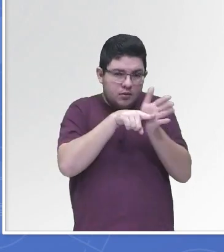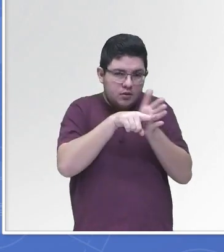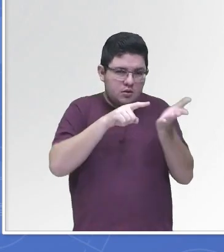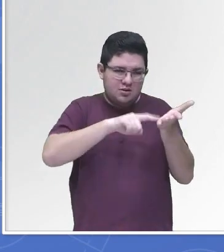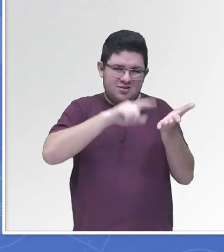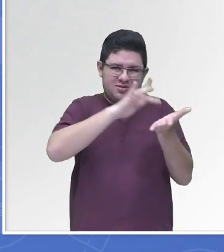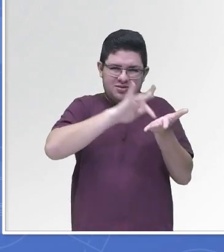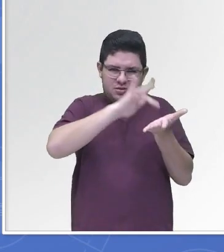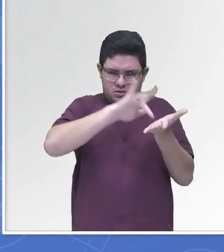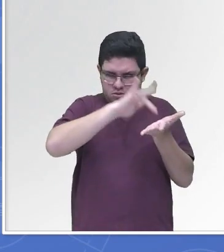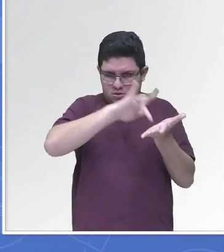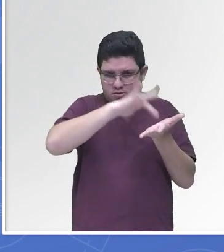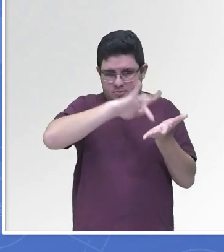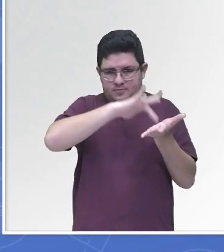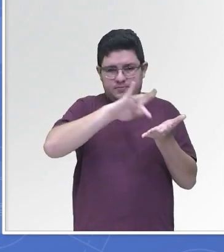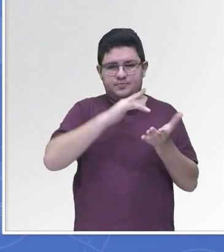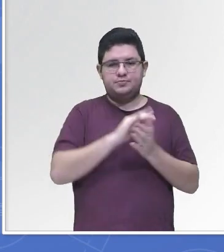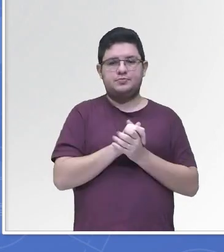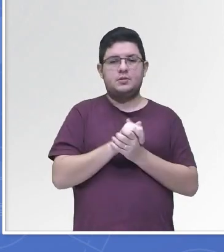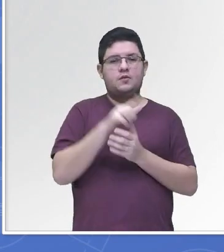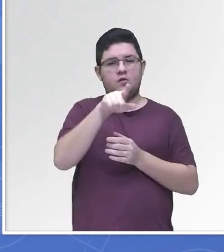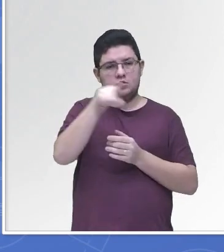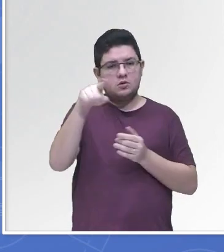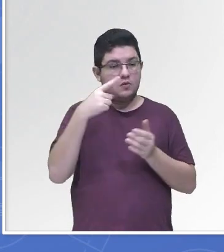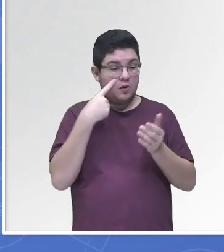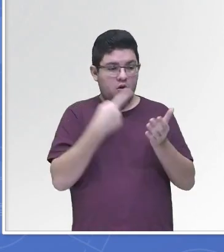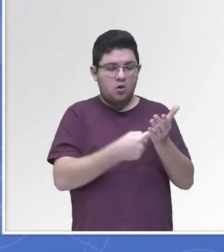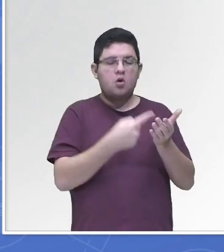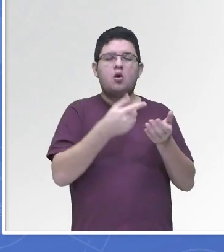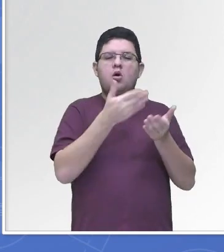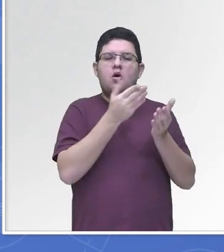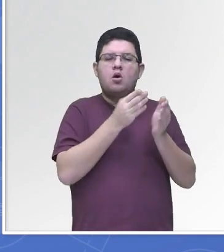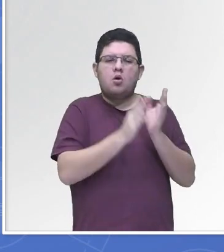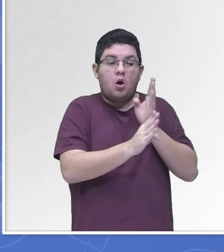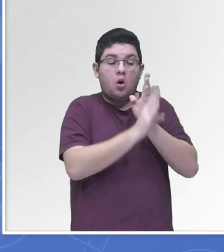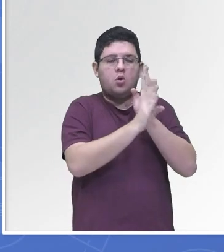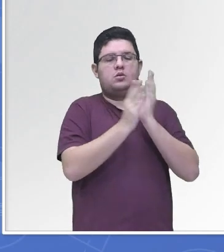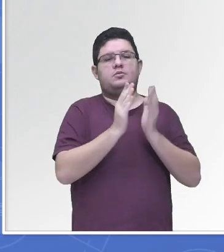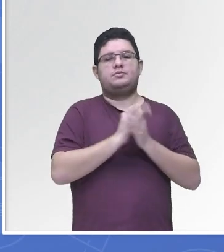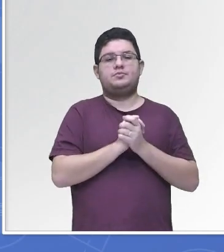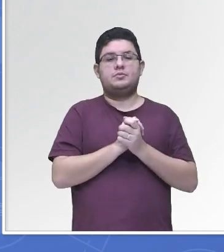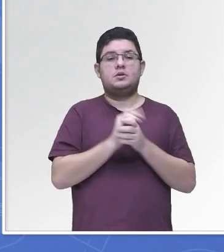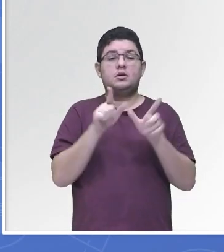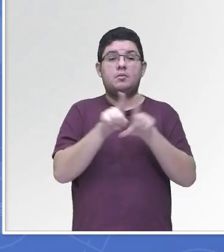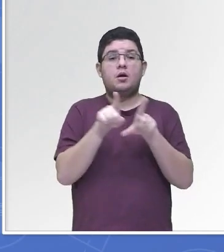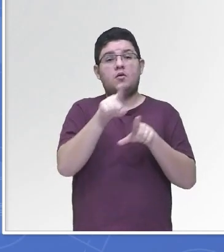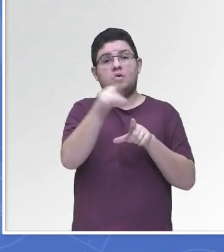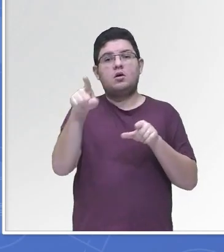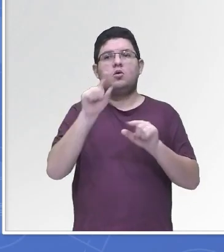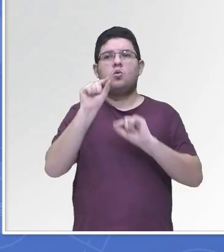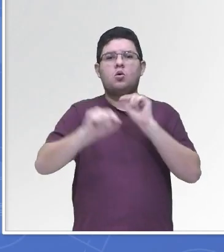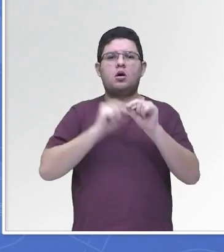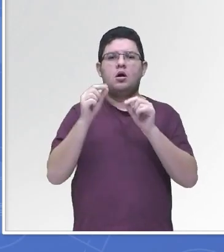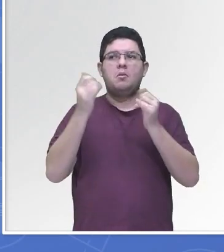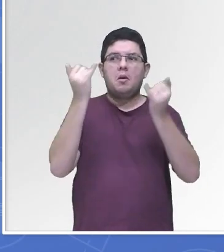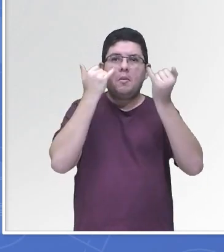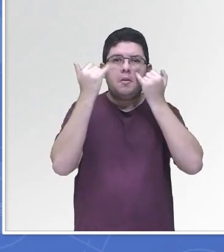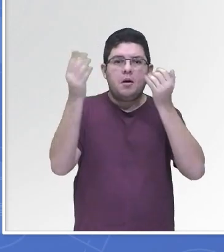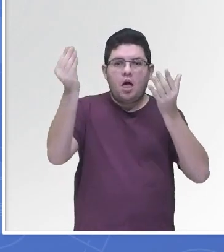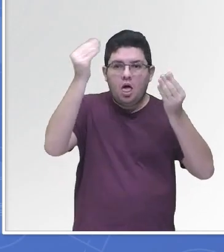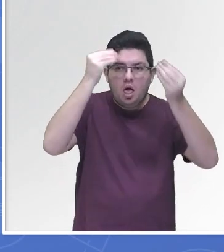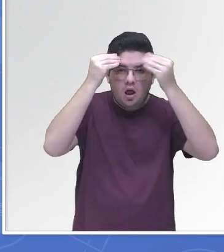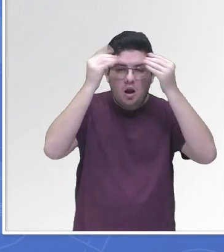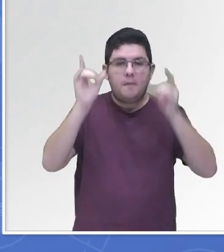caderno digital, tá bom? Que vocês vão encontrar mais detalhes sobre esse assunto. E não se contentem com o que está aqui somente.